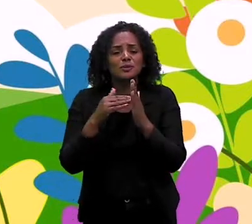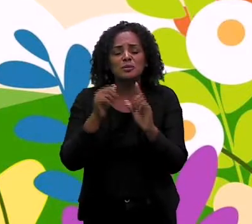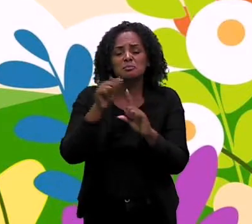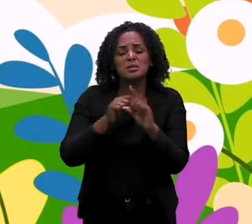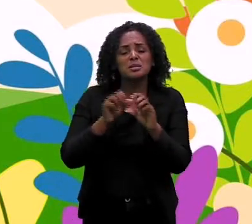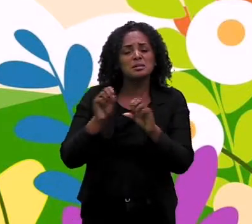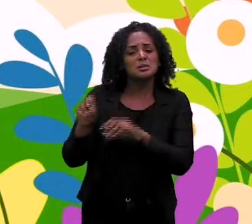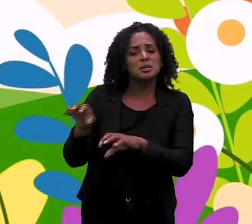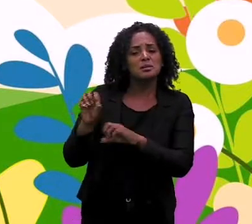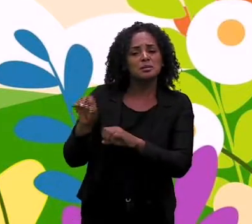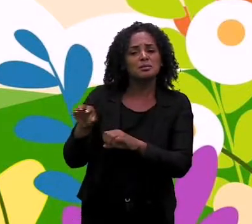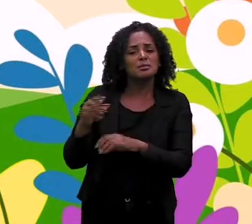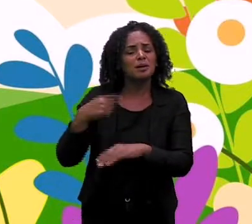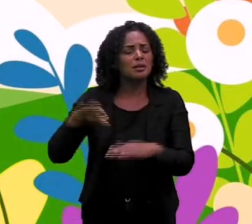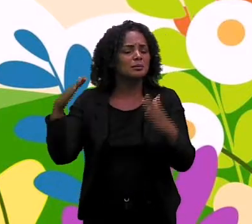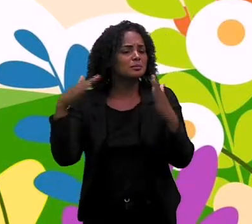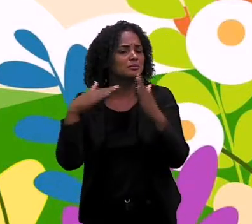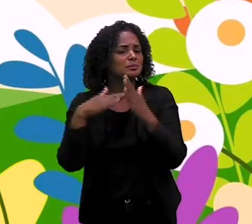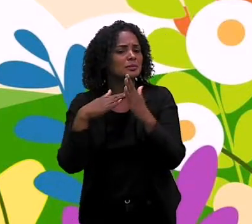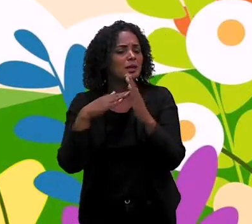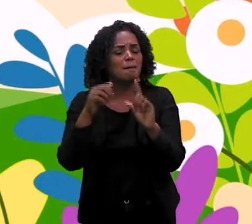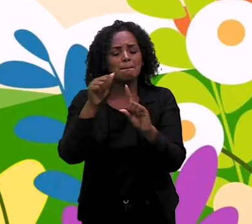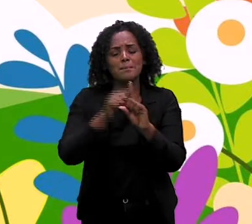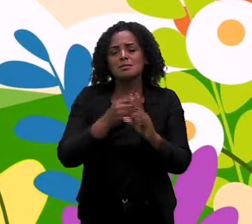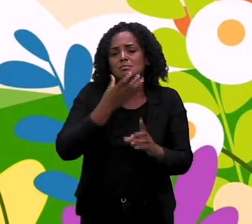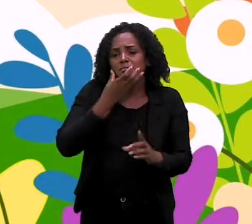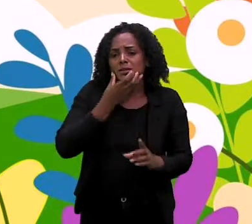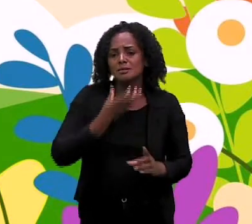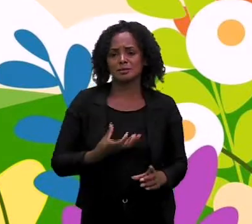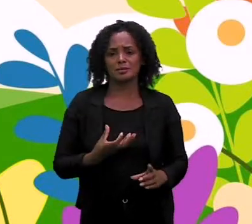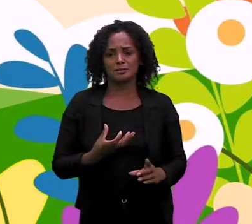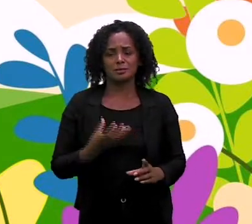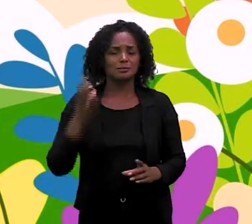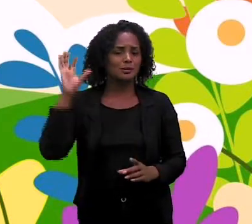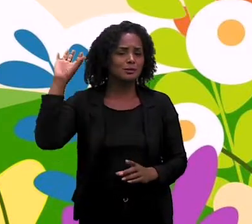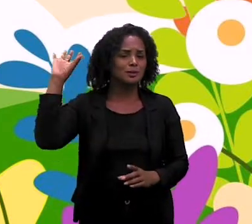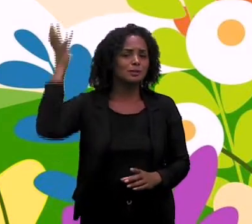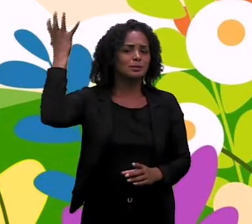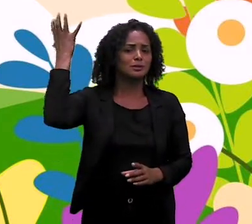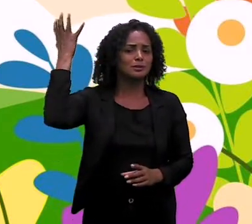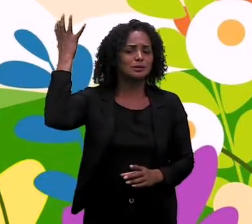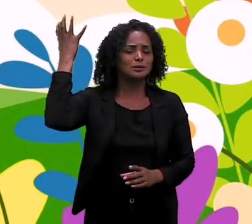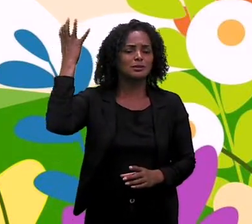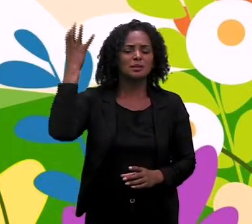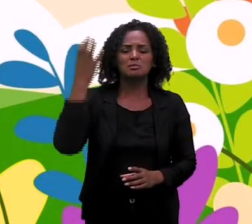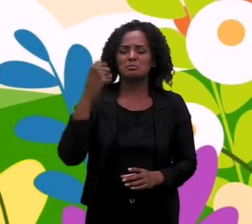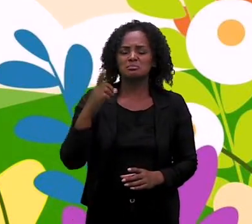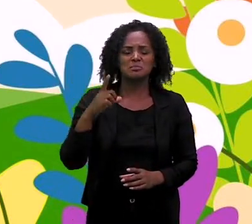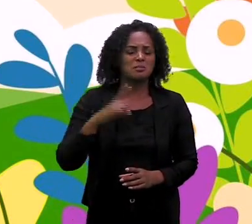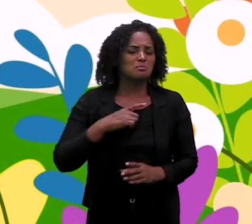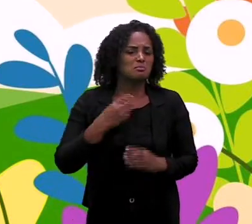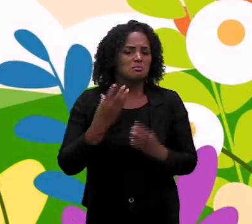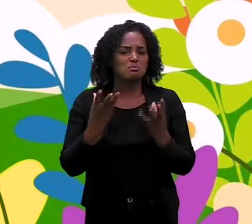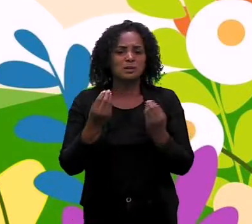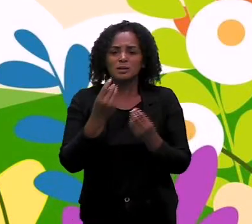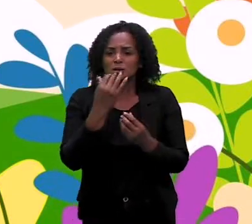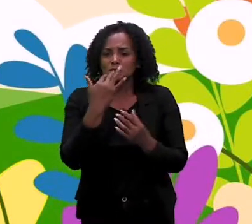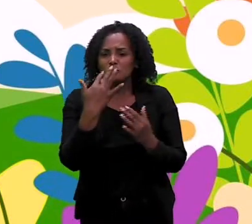até o mês de dezembro. É uma estação cheia de cores e